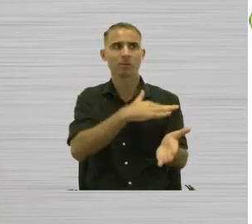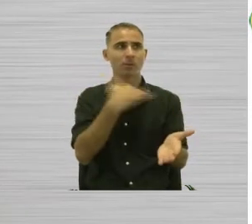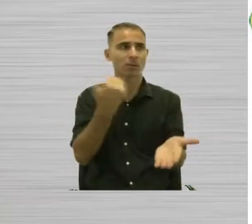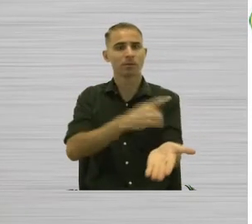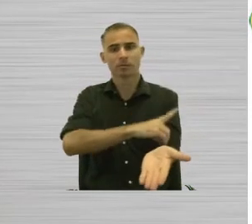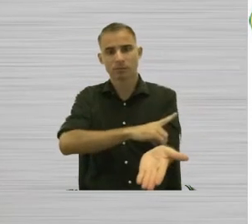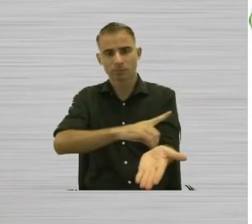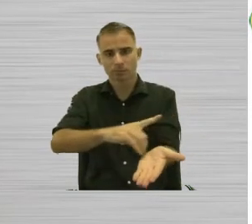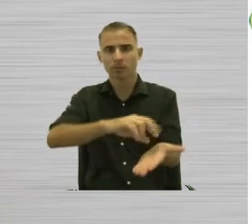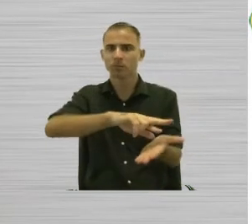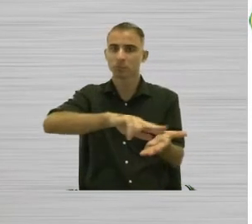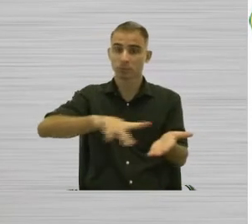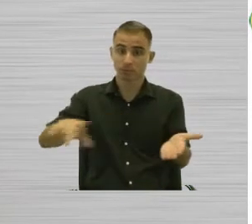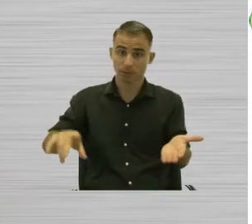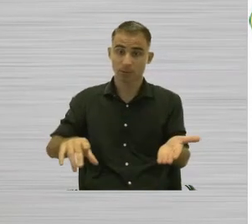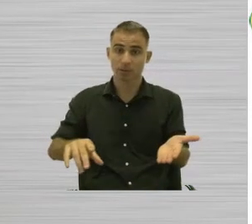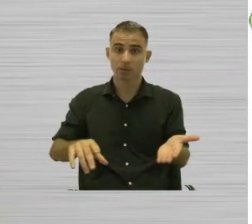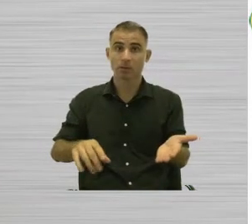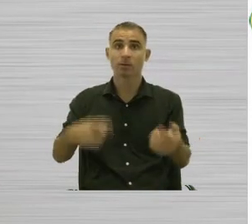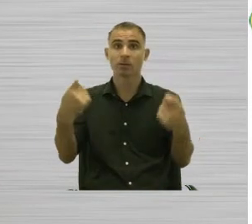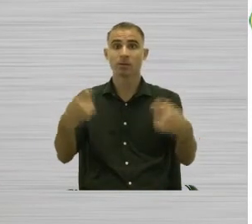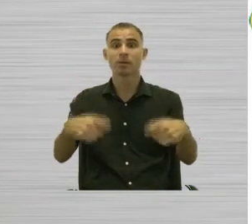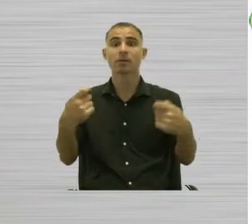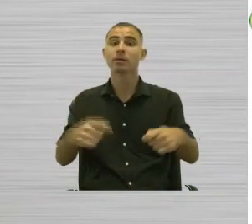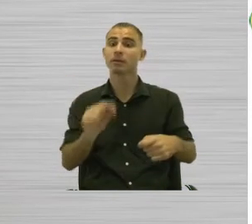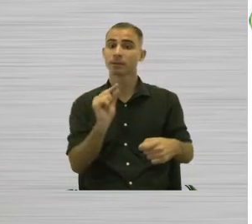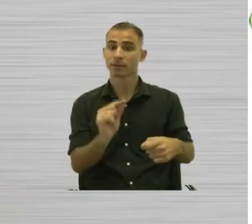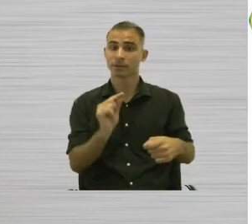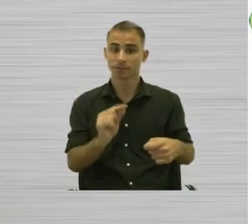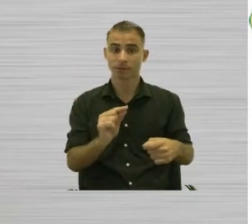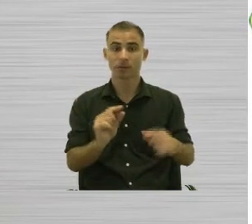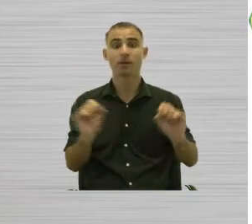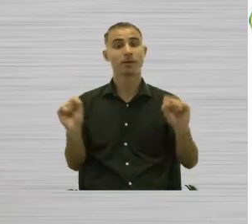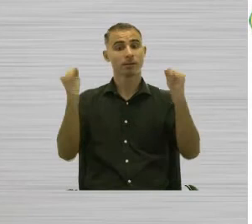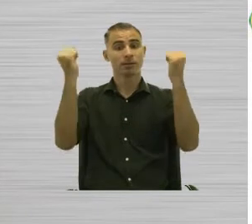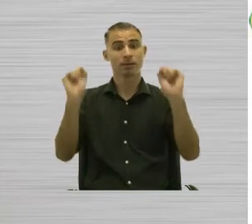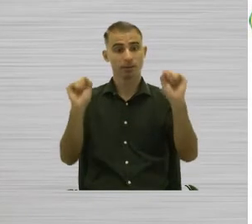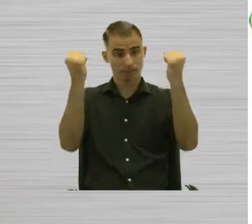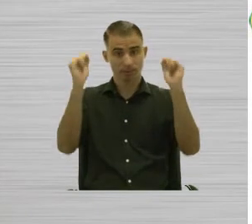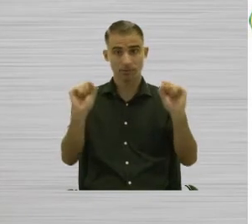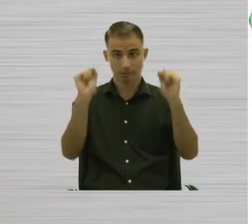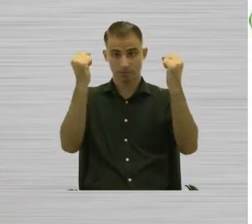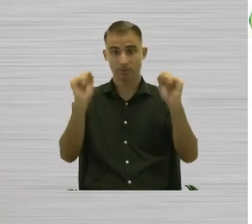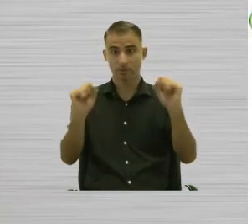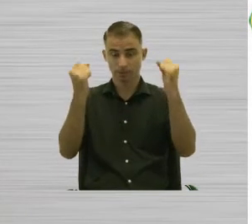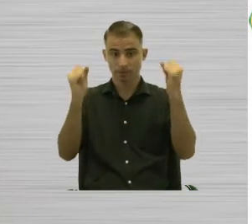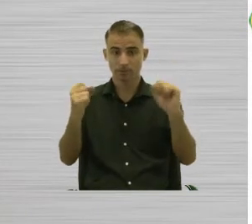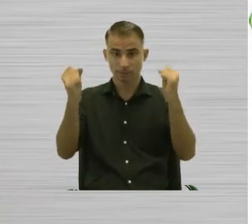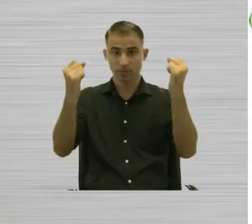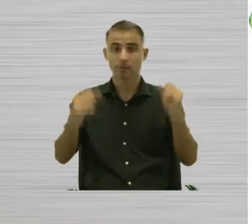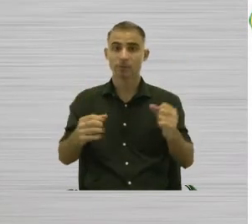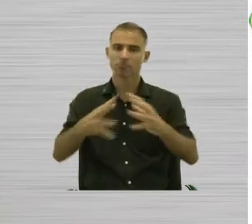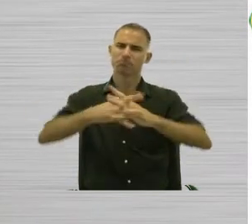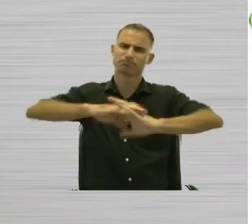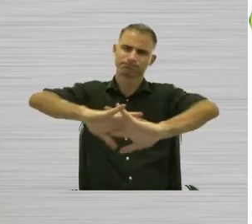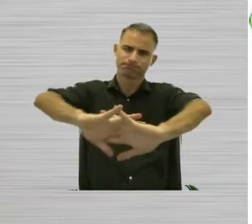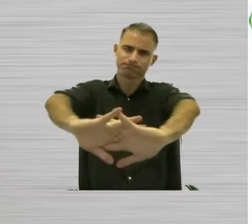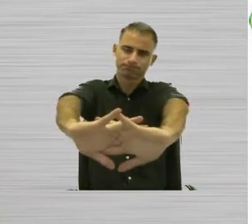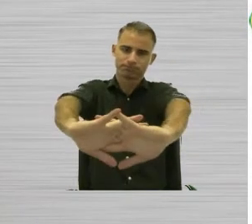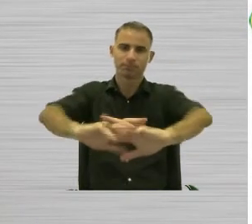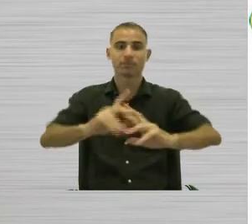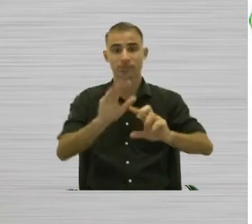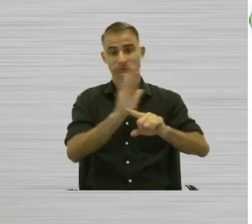grupos de caminhada, o programa de Bem com a Vida, onde se exerce bastante atividades físicas.